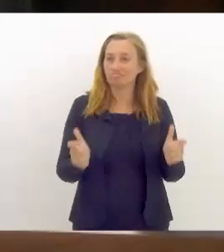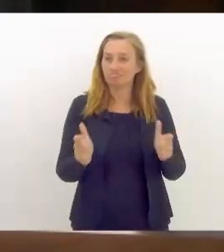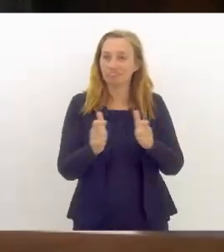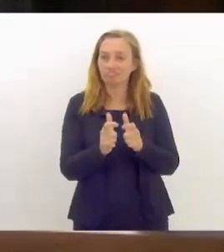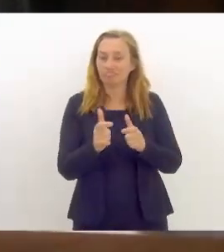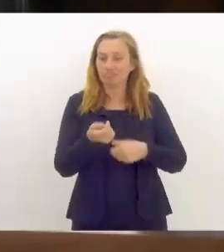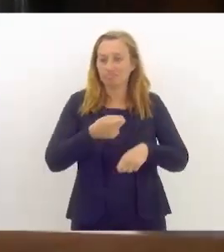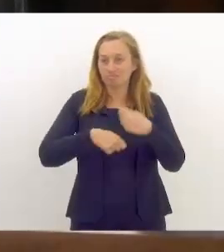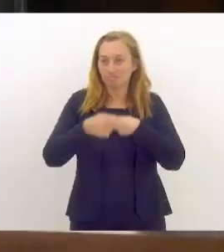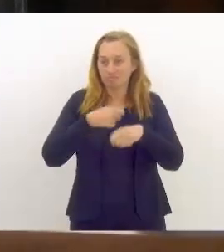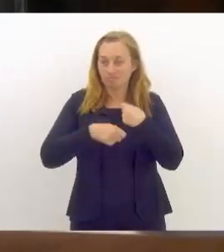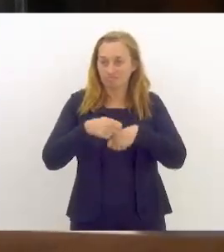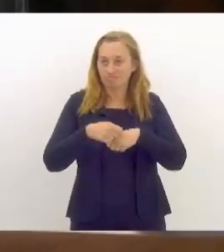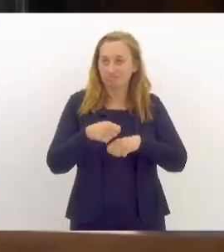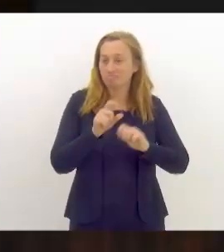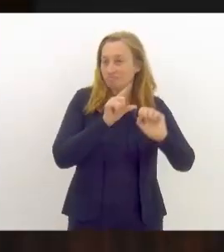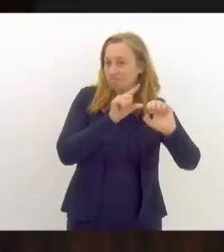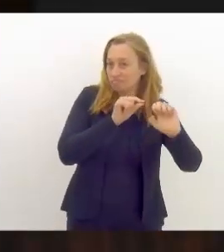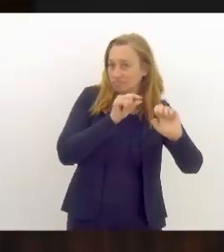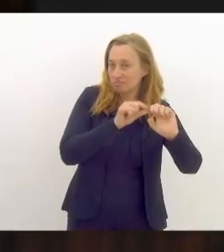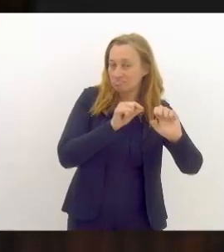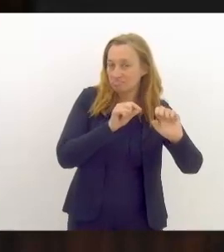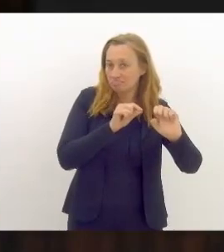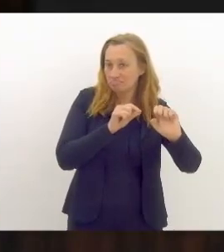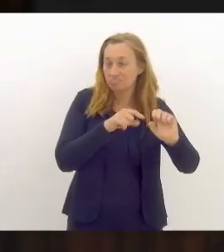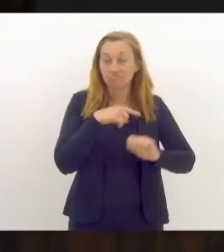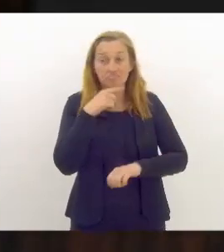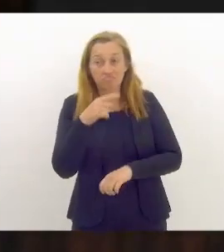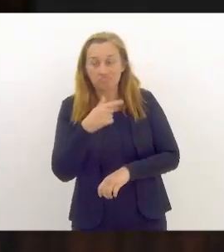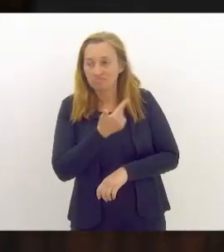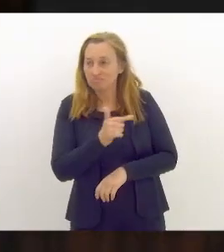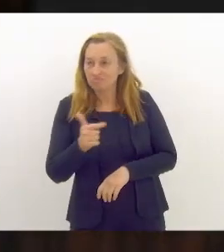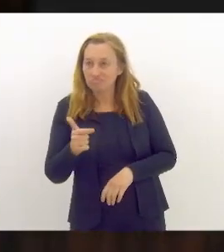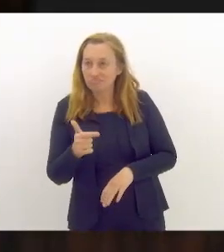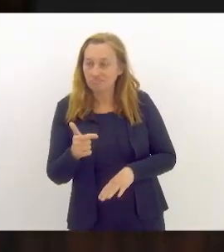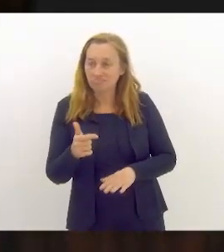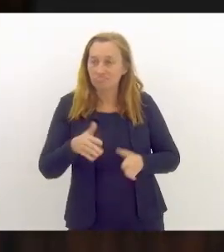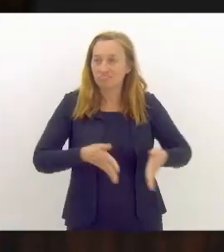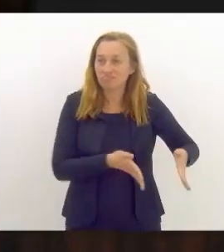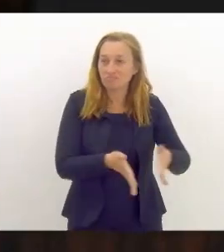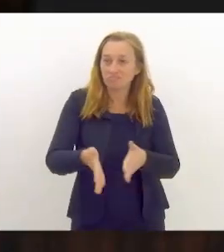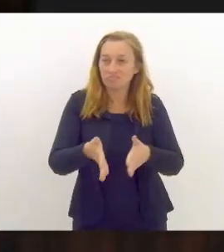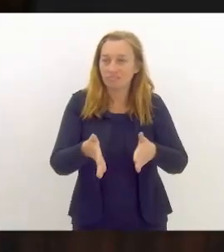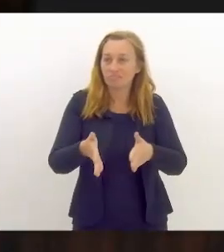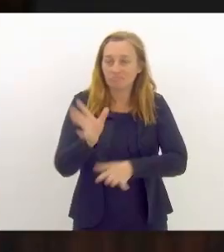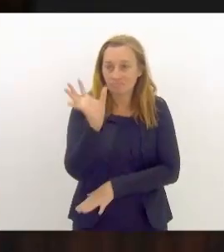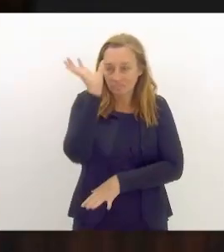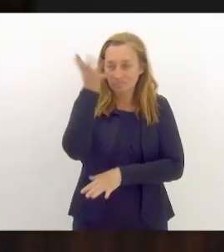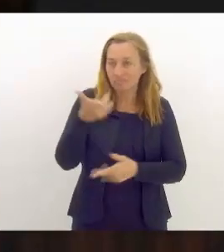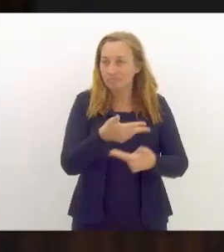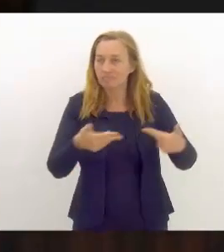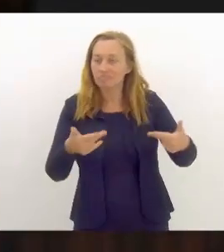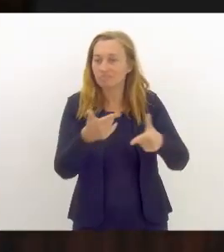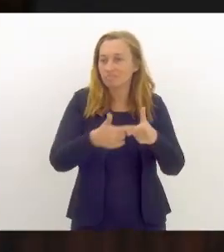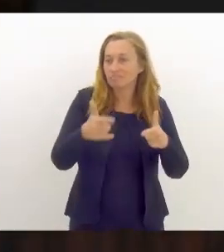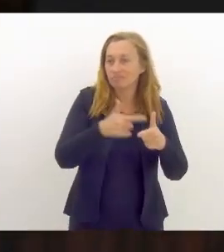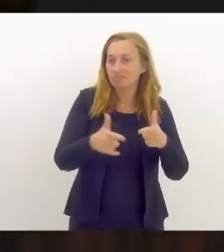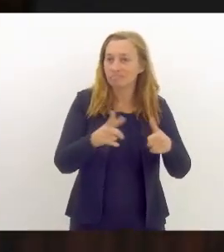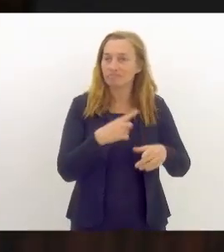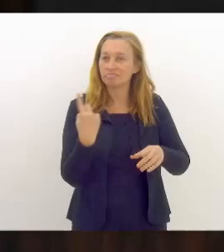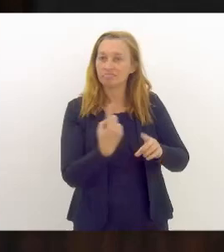negócios o empreendedorismo Sem dúvida é um caminho para a resolução de muitos problemas da nossa sociedade